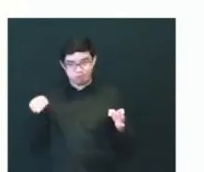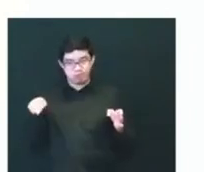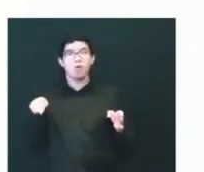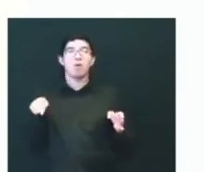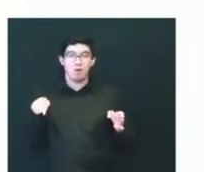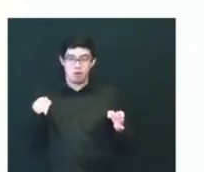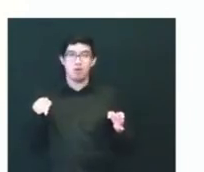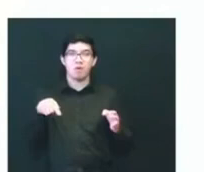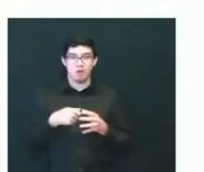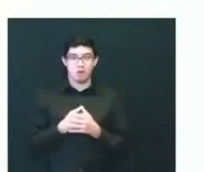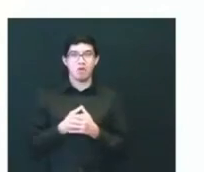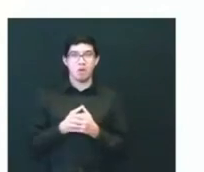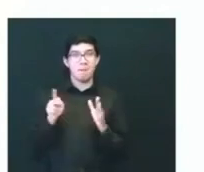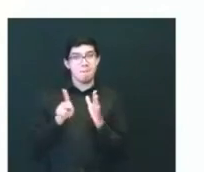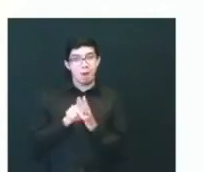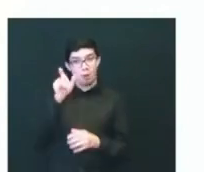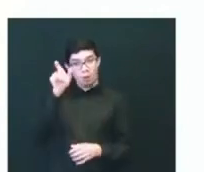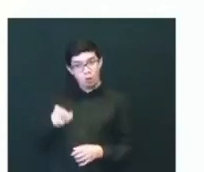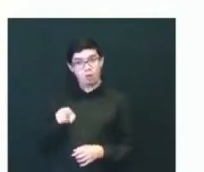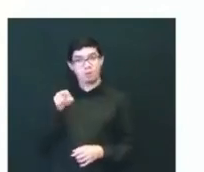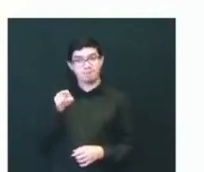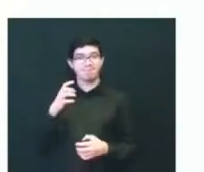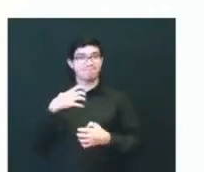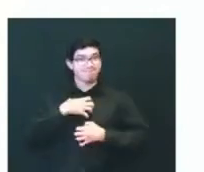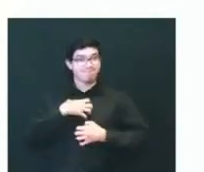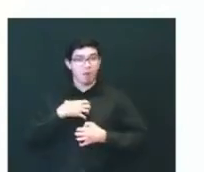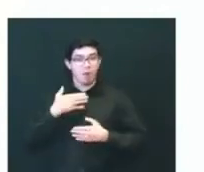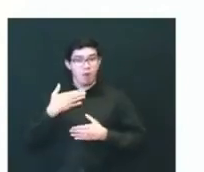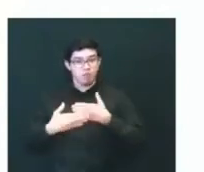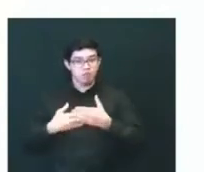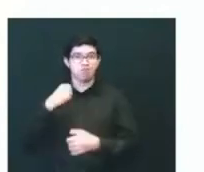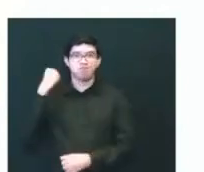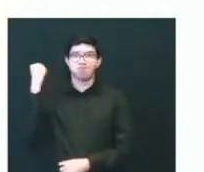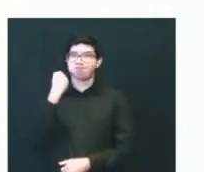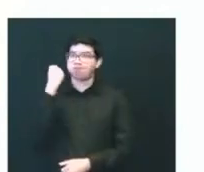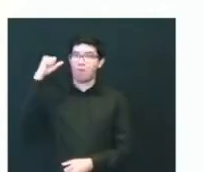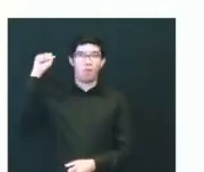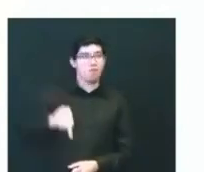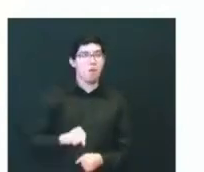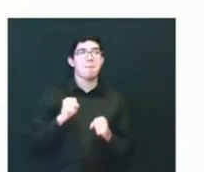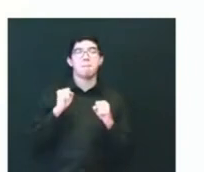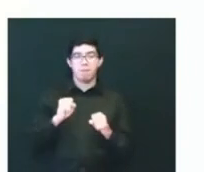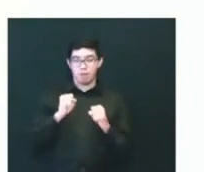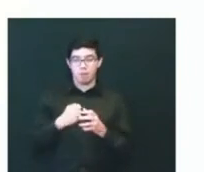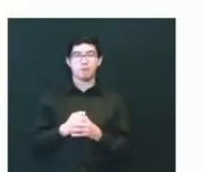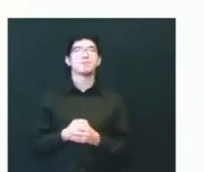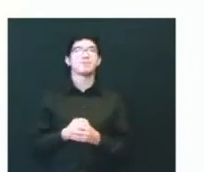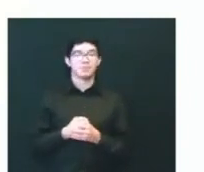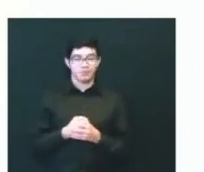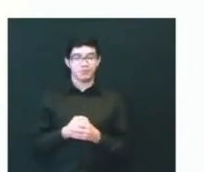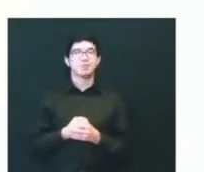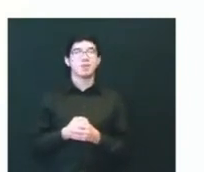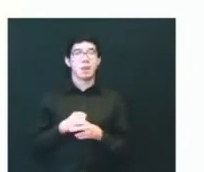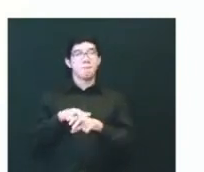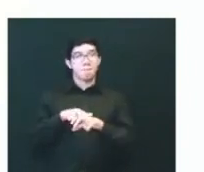completa do paciente, esses sintomas podem se agravar. Então, esse peso, esse estado nutricional do paciente também